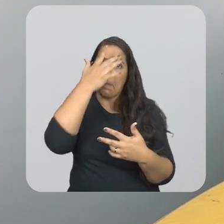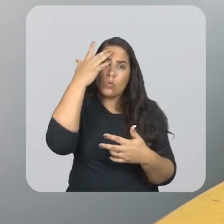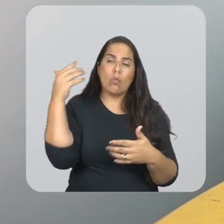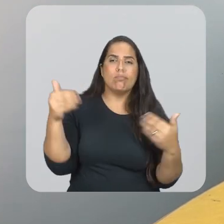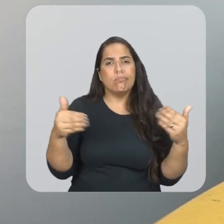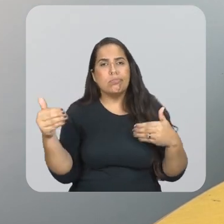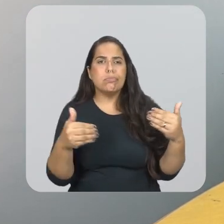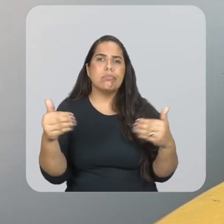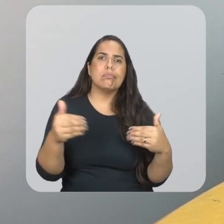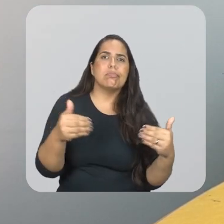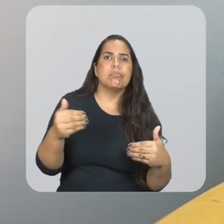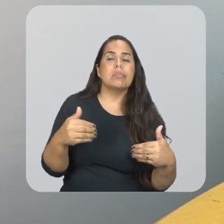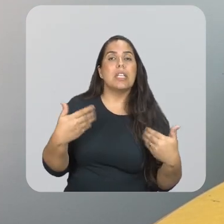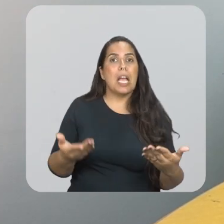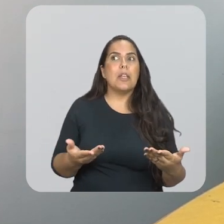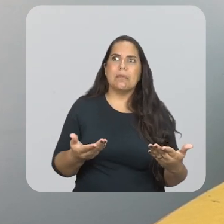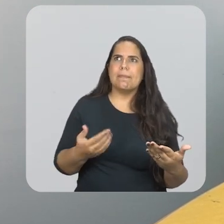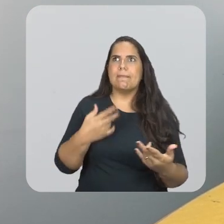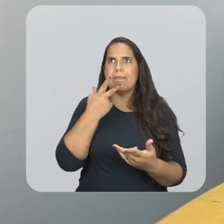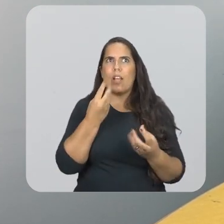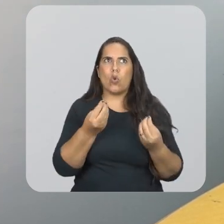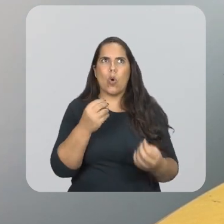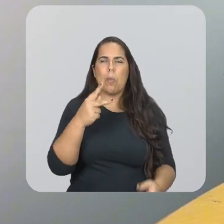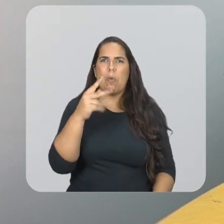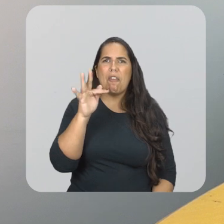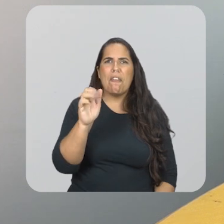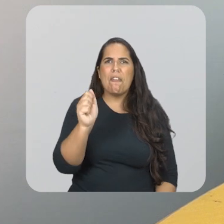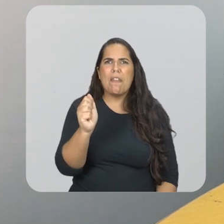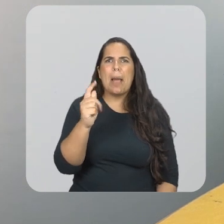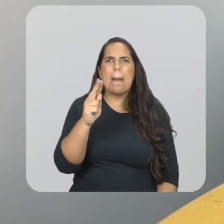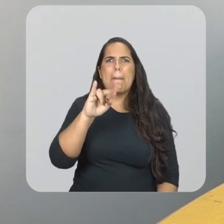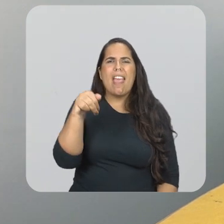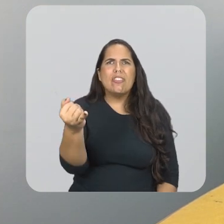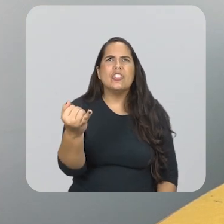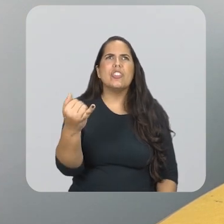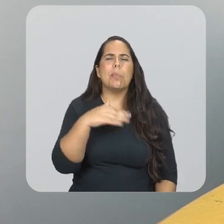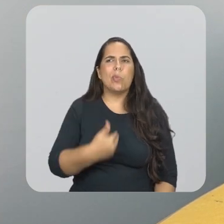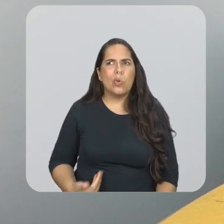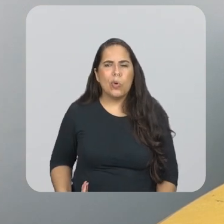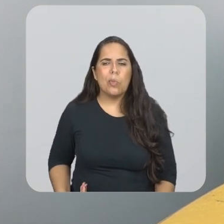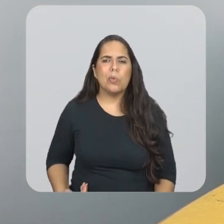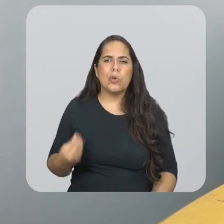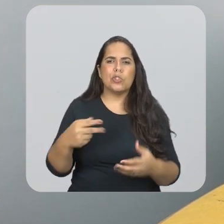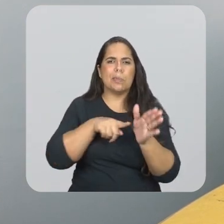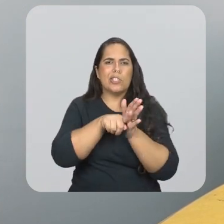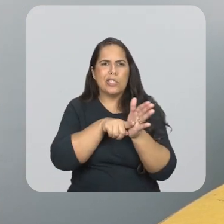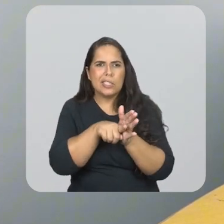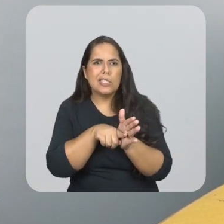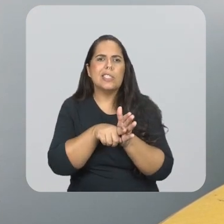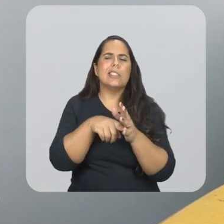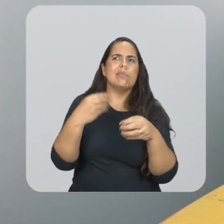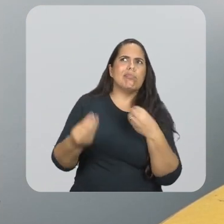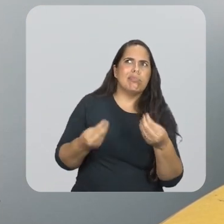galera estava ali chegando e tal. E aí eu falei, cara, como é que eu vou falar da FAPERJ, uma fundação pública de fomento à pesquisa